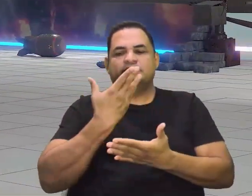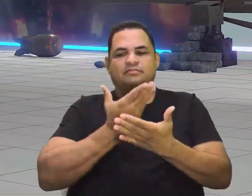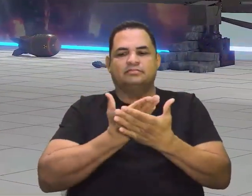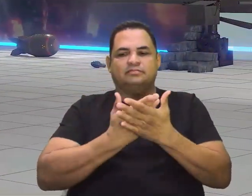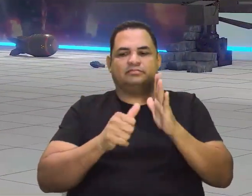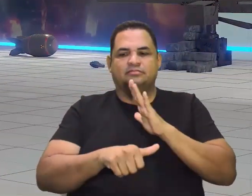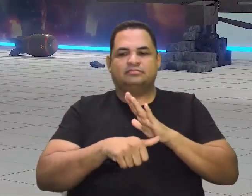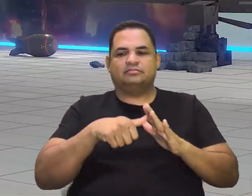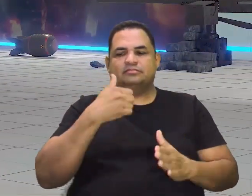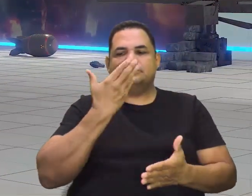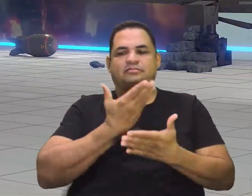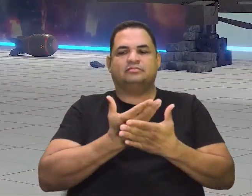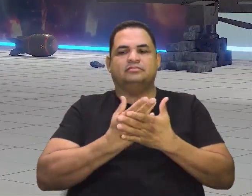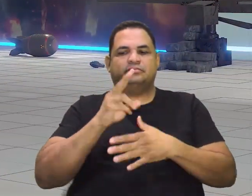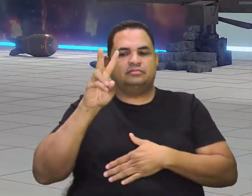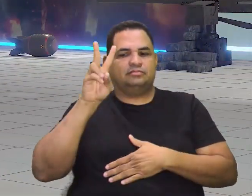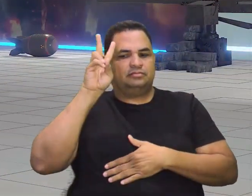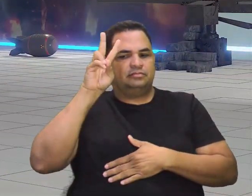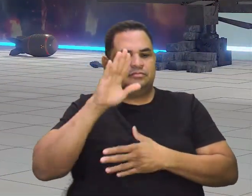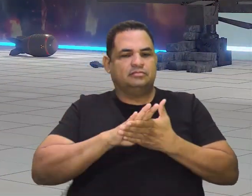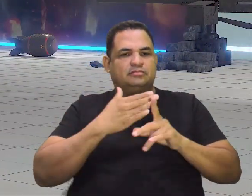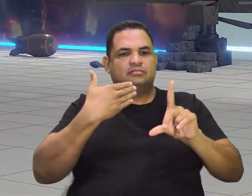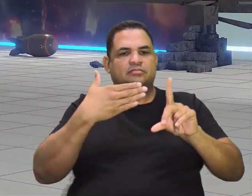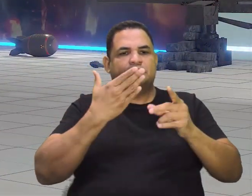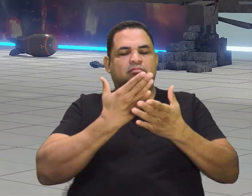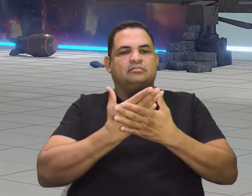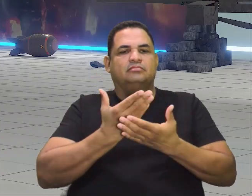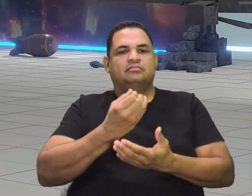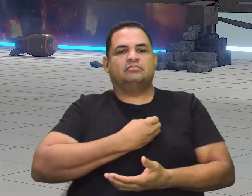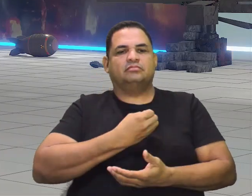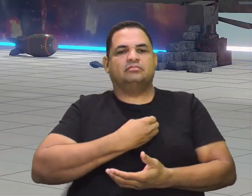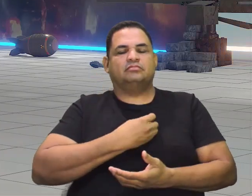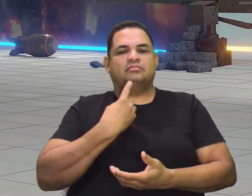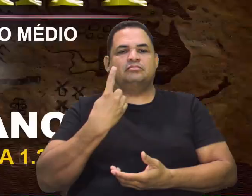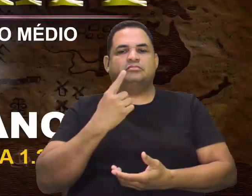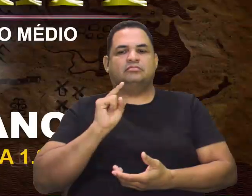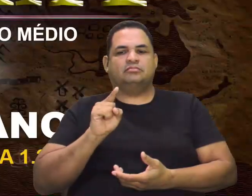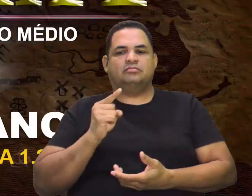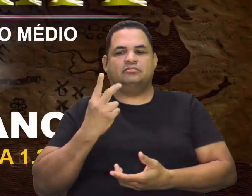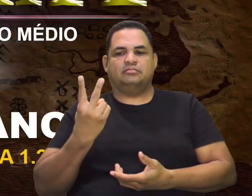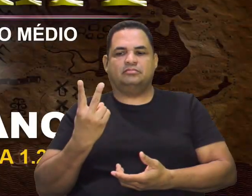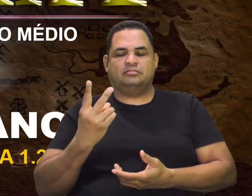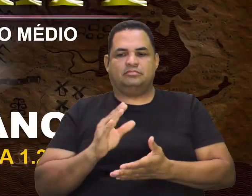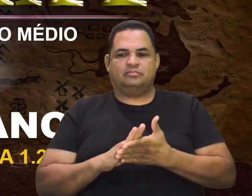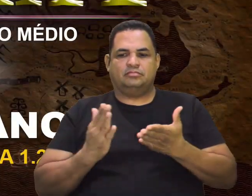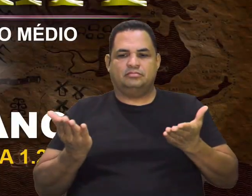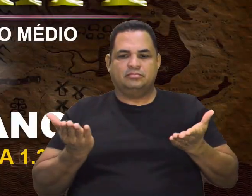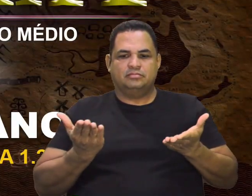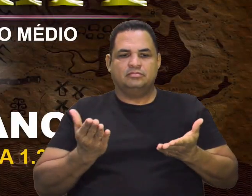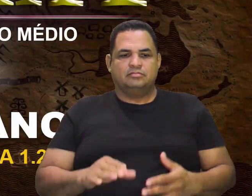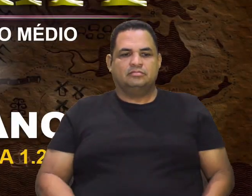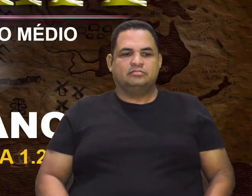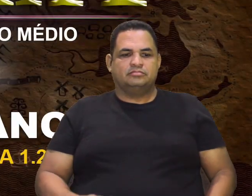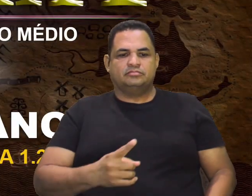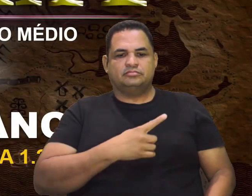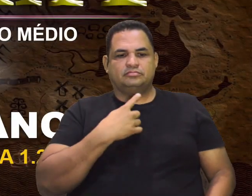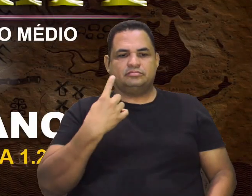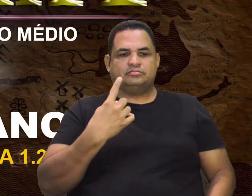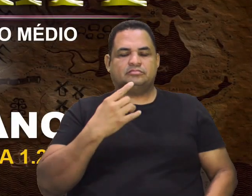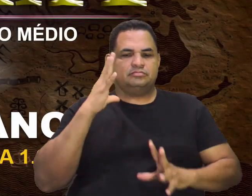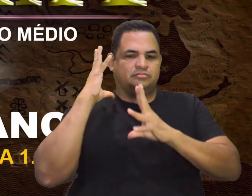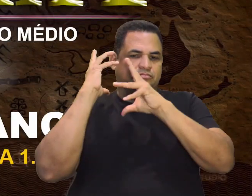nossa primeira aula de história. Na tela para vocês, aula de número 1.2 aí com vocês aí, que nós